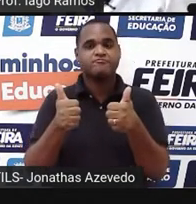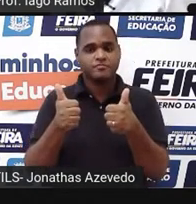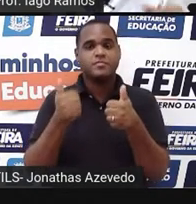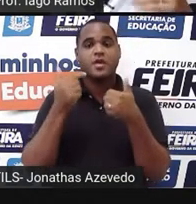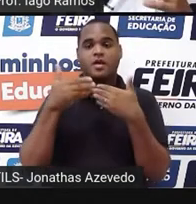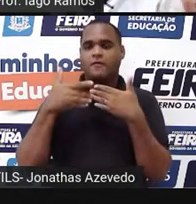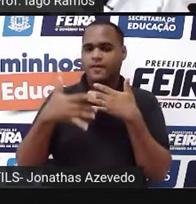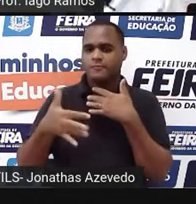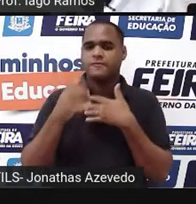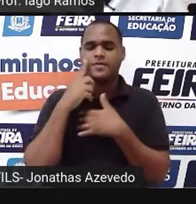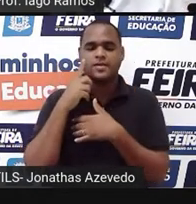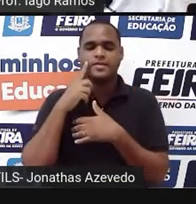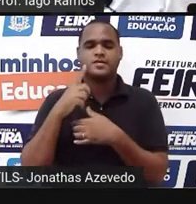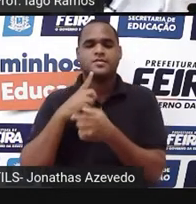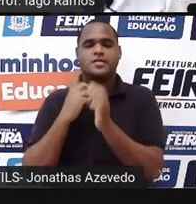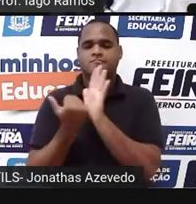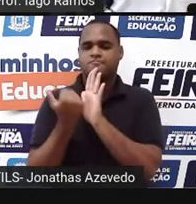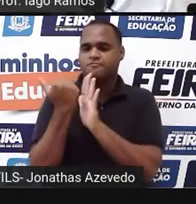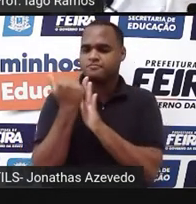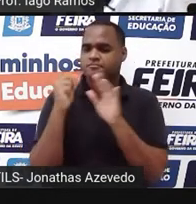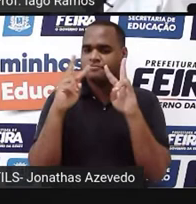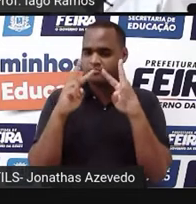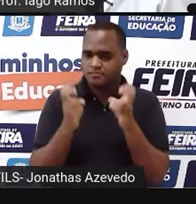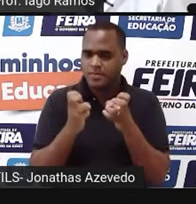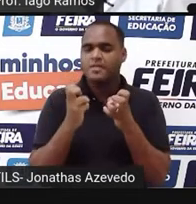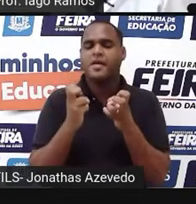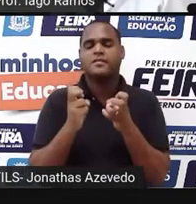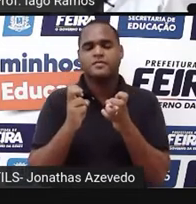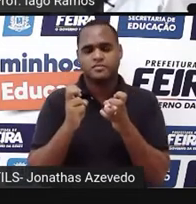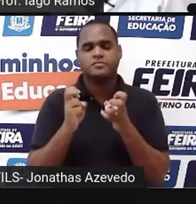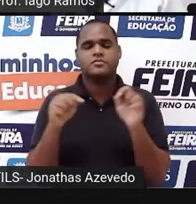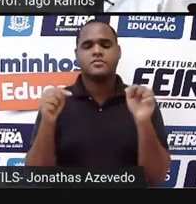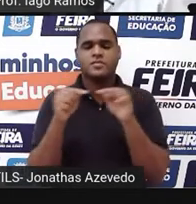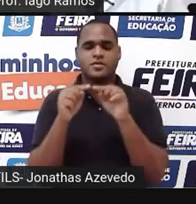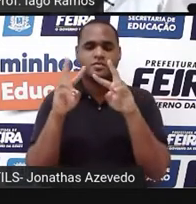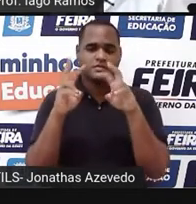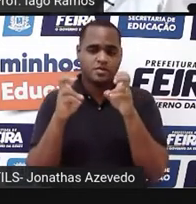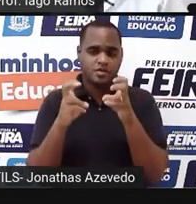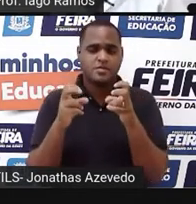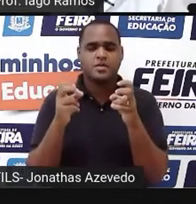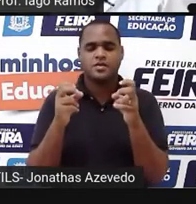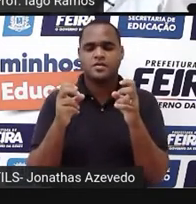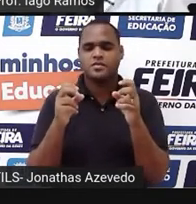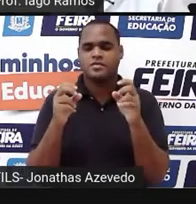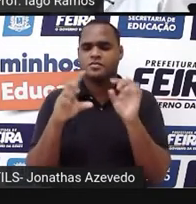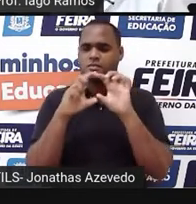agora, a gente vai ter um pouco mais sobre esse tema, né? Sobre